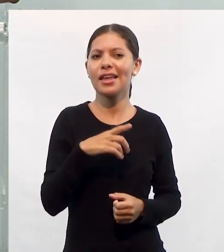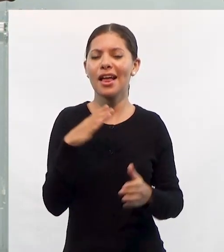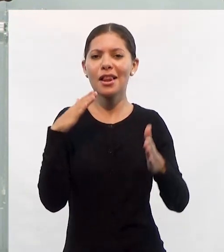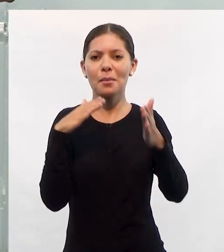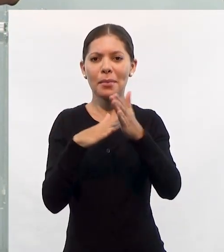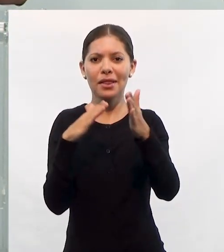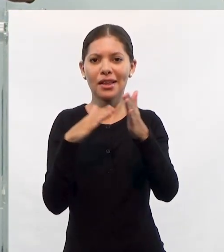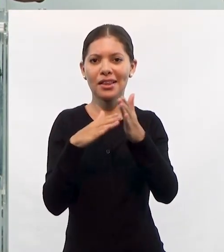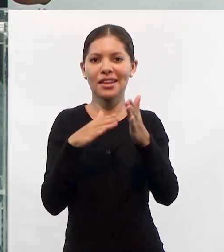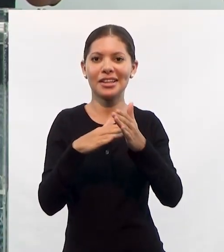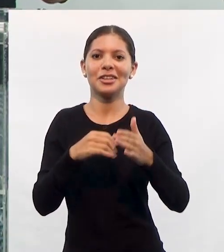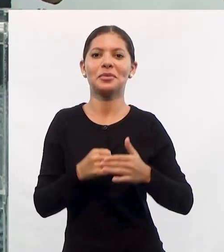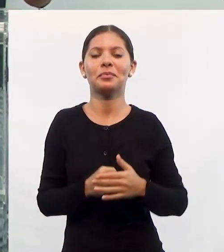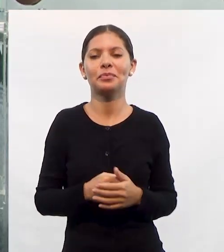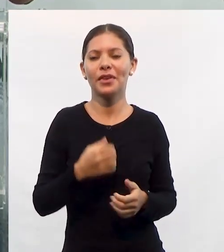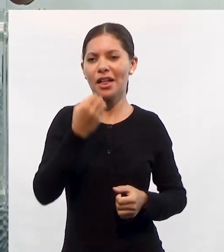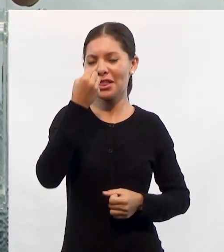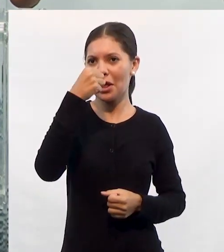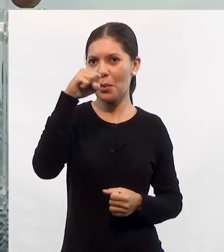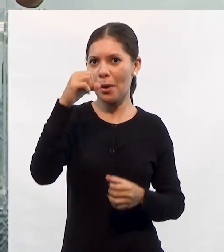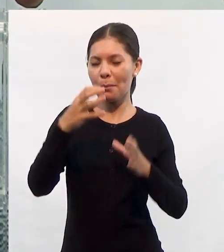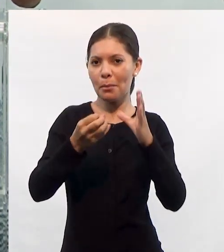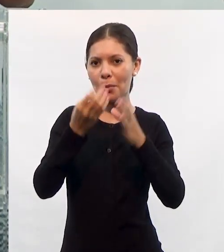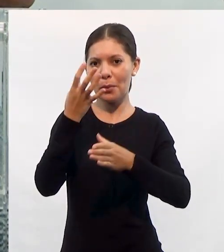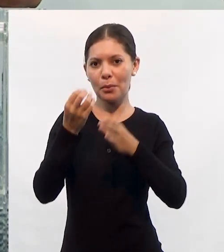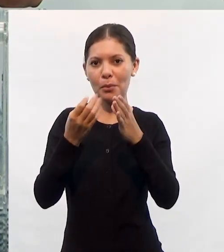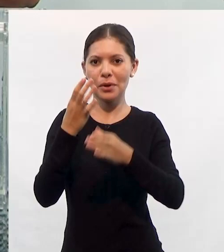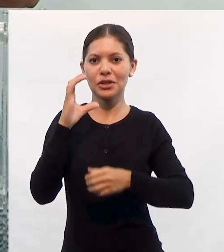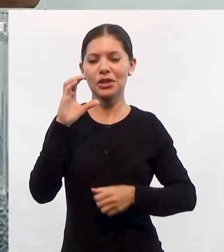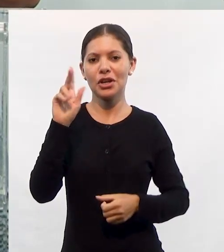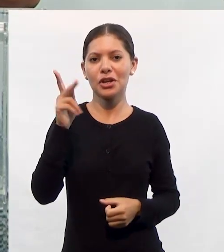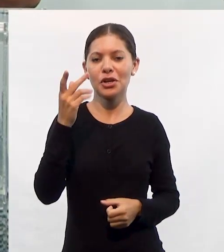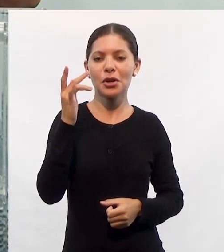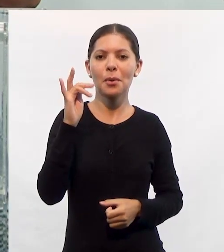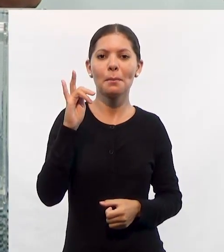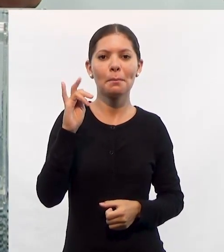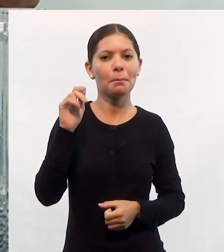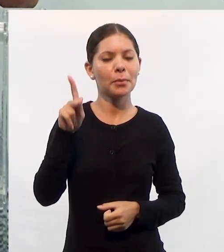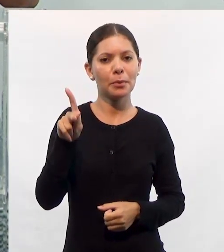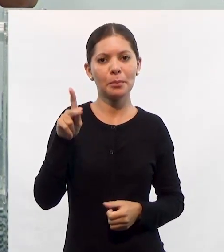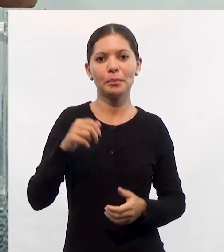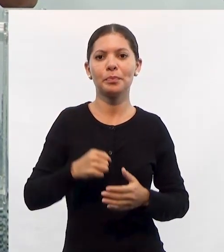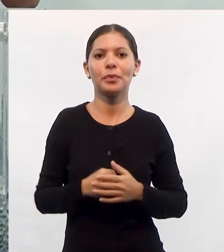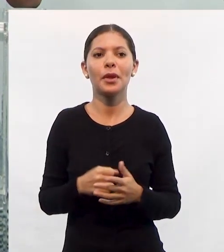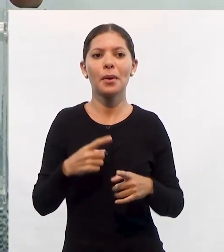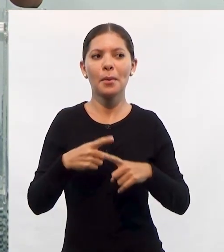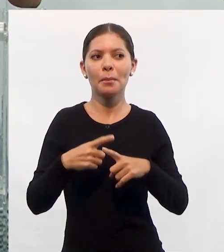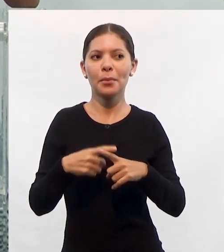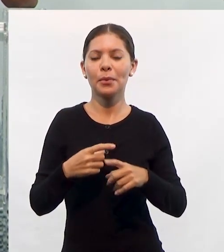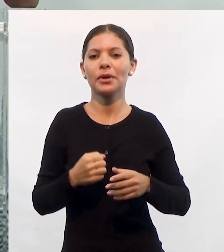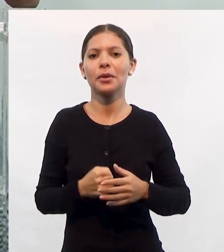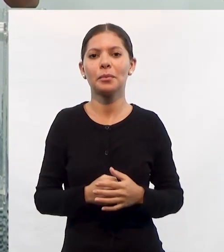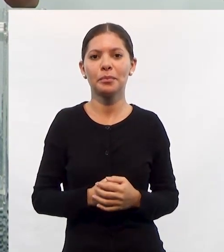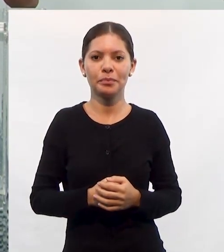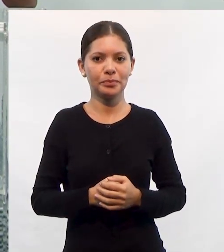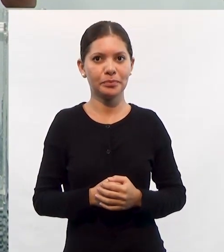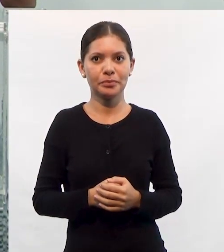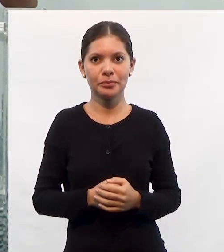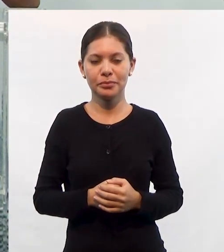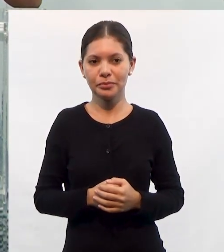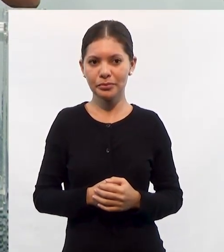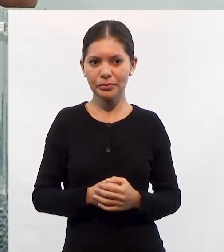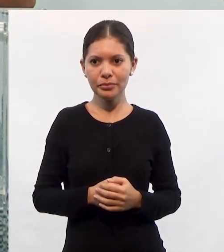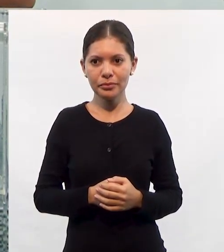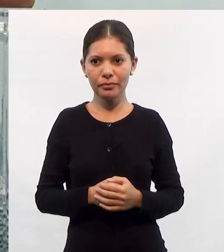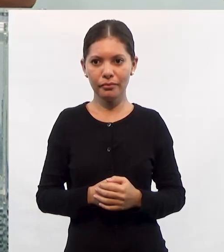é limitada, mas mesmo assim Taiwan produz muitos chips. Por quê? Porque Taiwan tem o